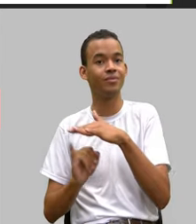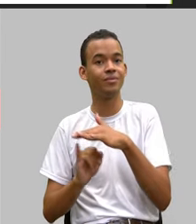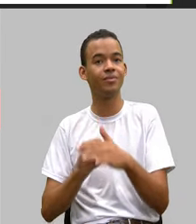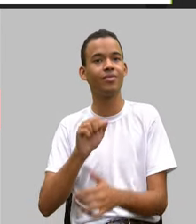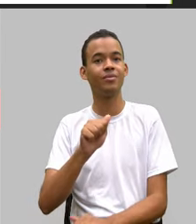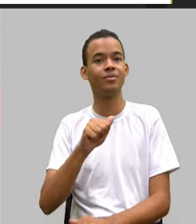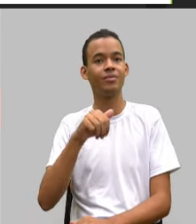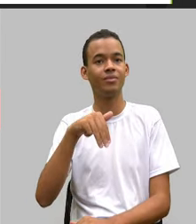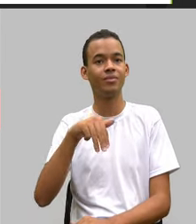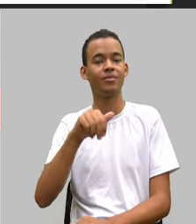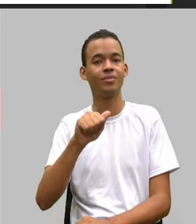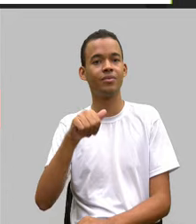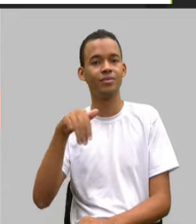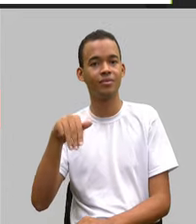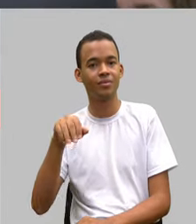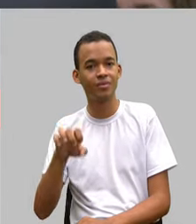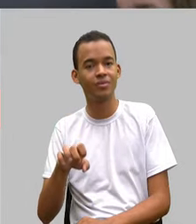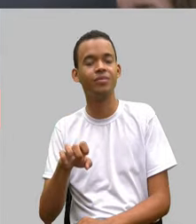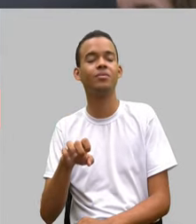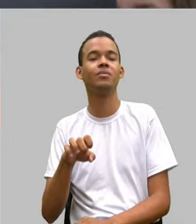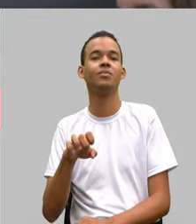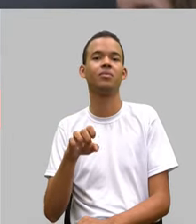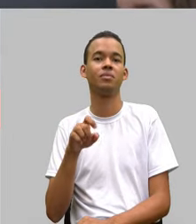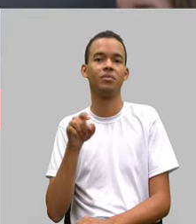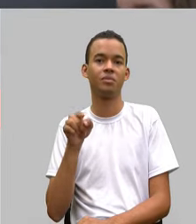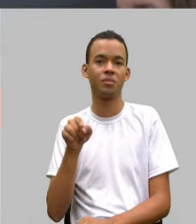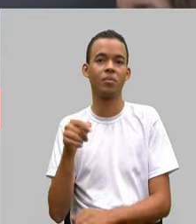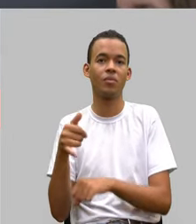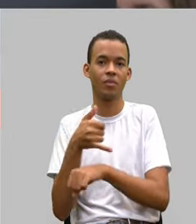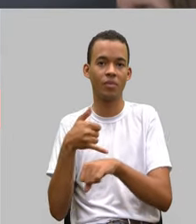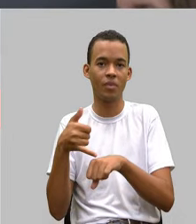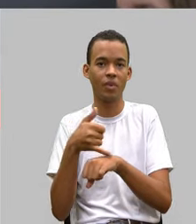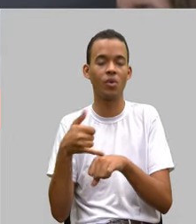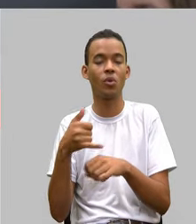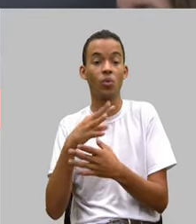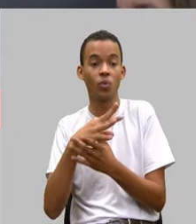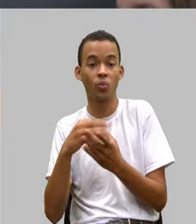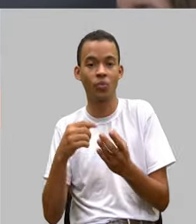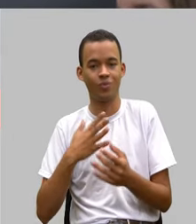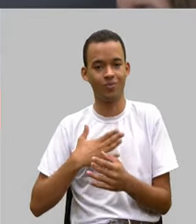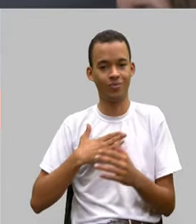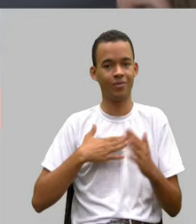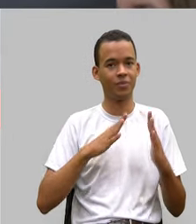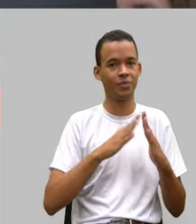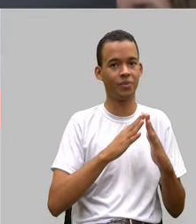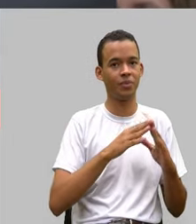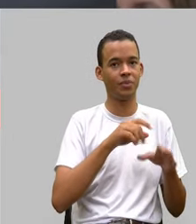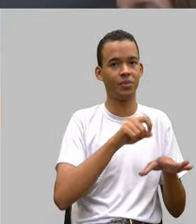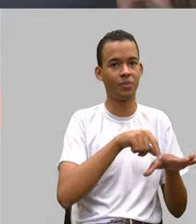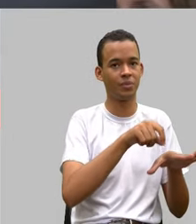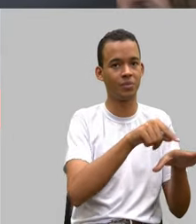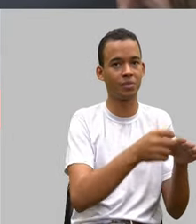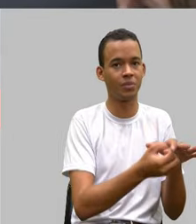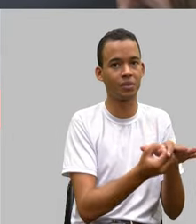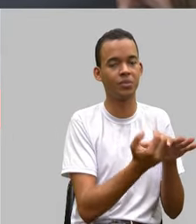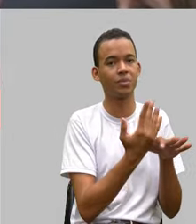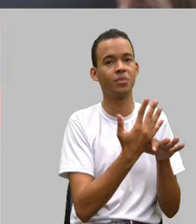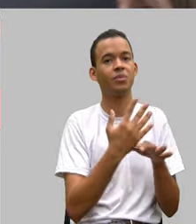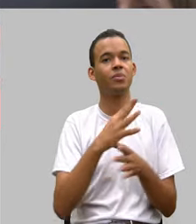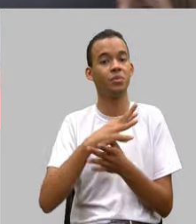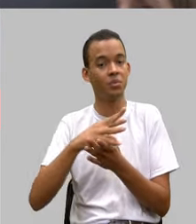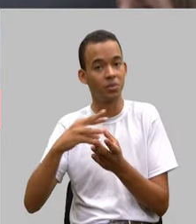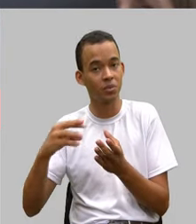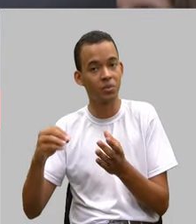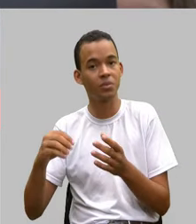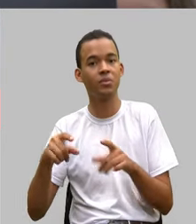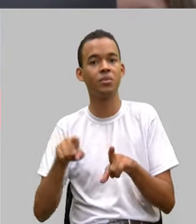feito na amam um óleo inspirado no que eu faço no meu quintal não paramos por aí esse já é